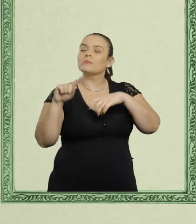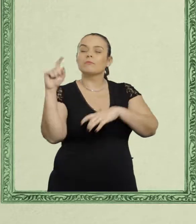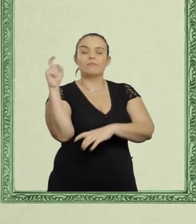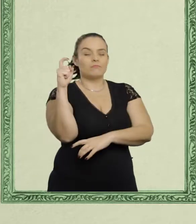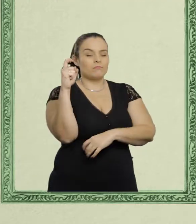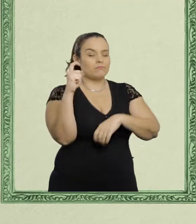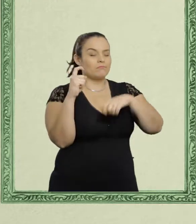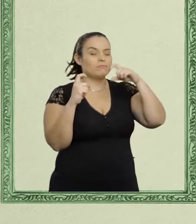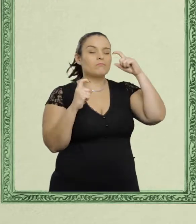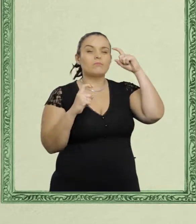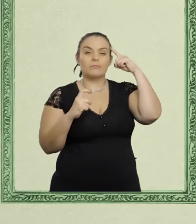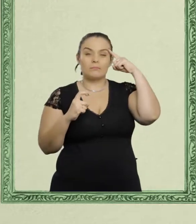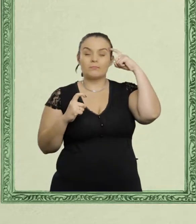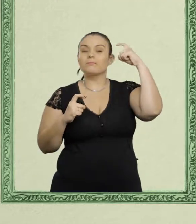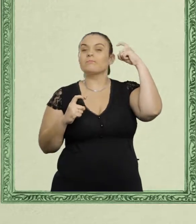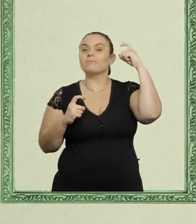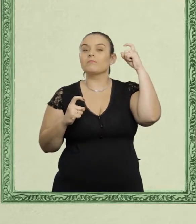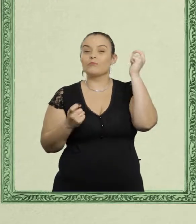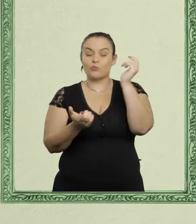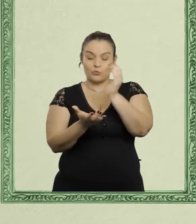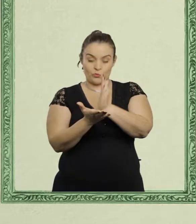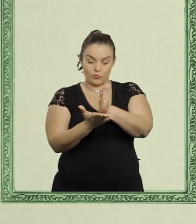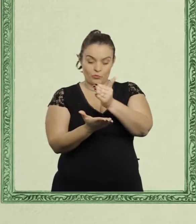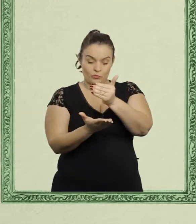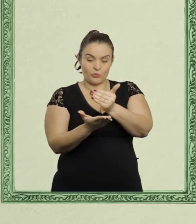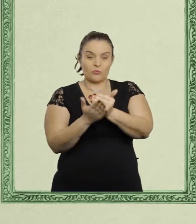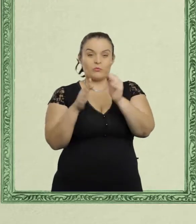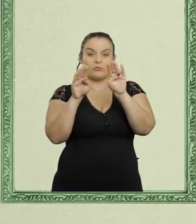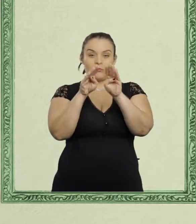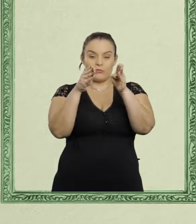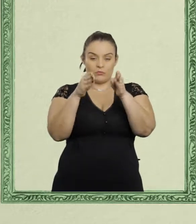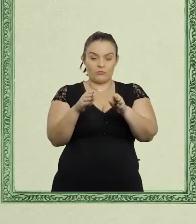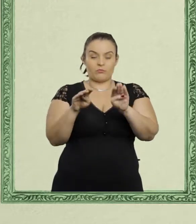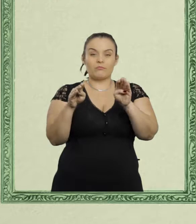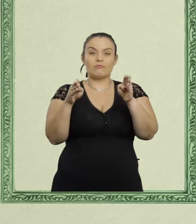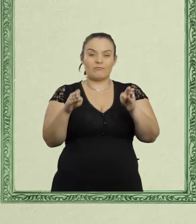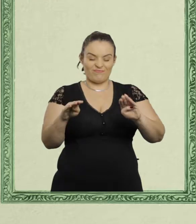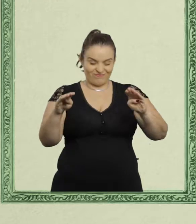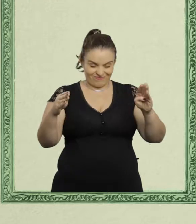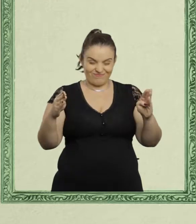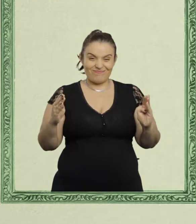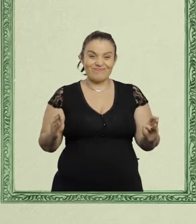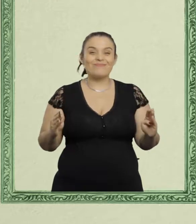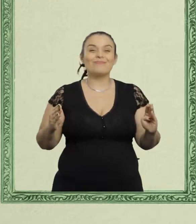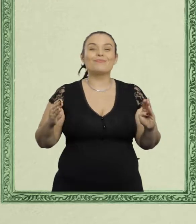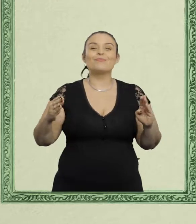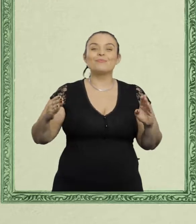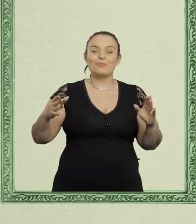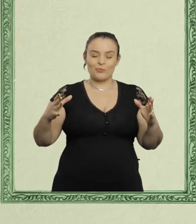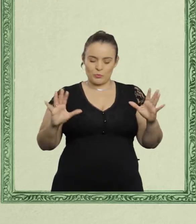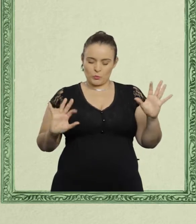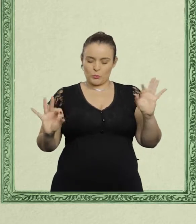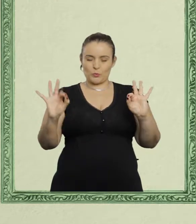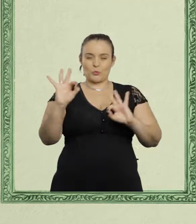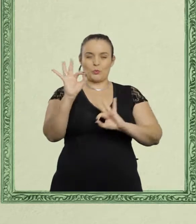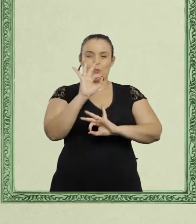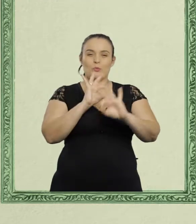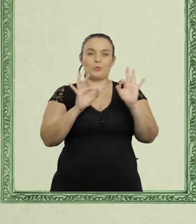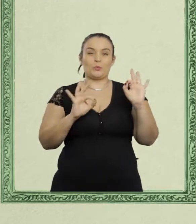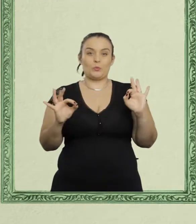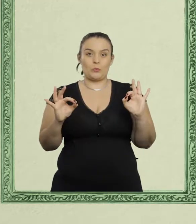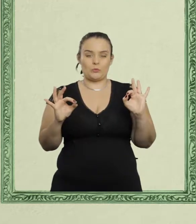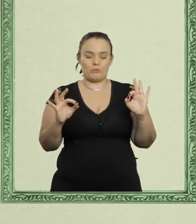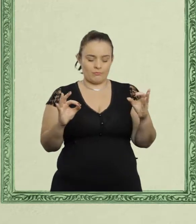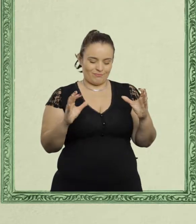uma ideia. Ia fazer um bolo enorme, bem gostoso, cheio de cobertura. Ele ia